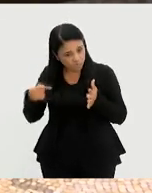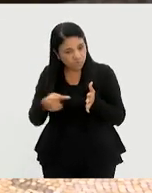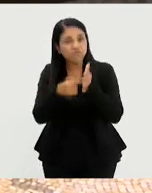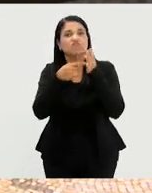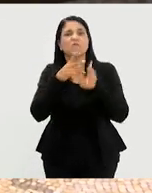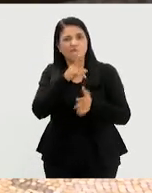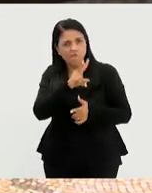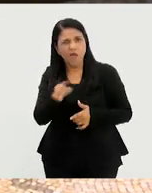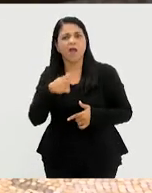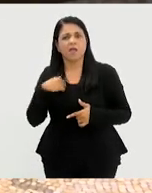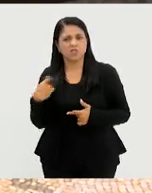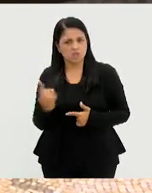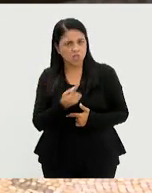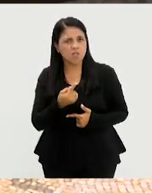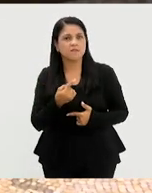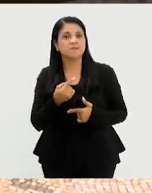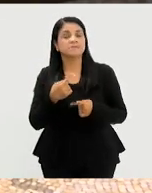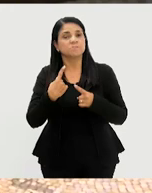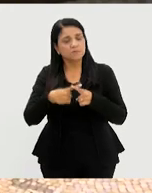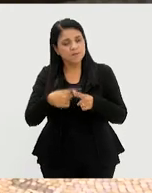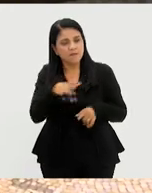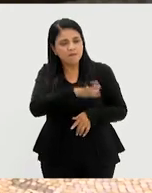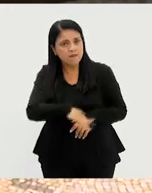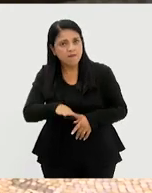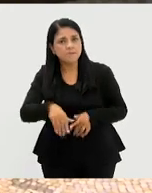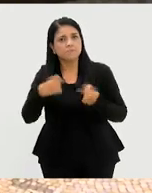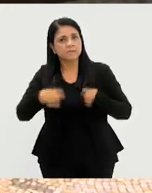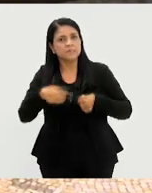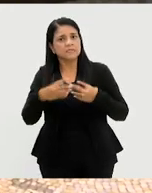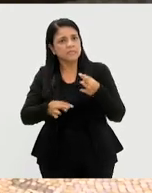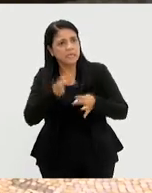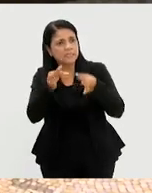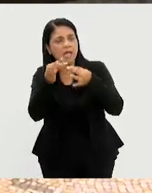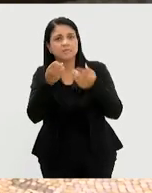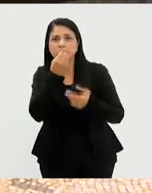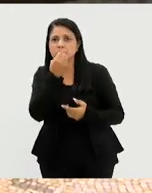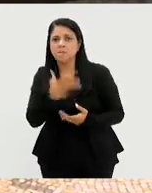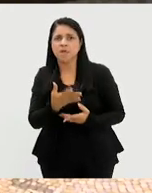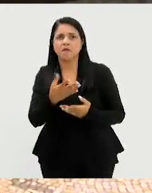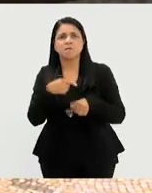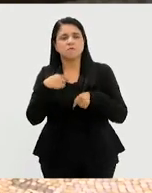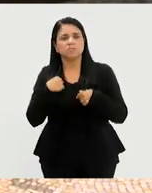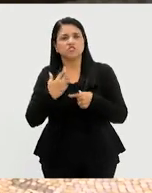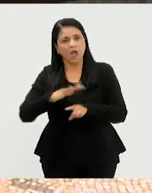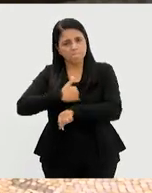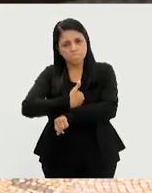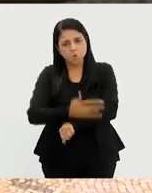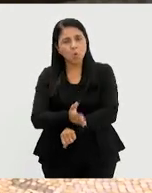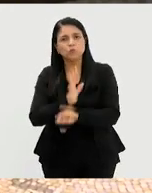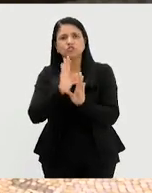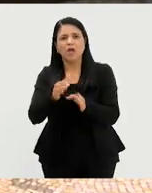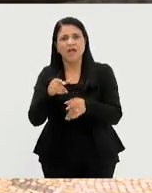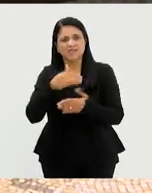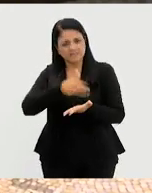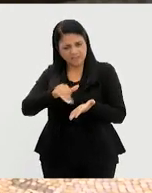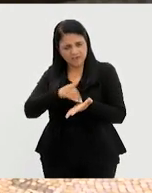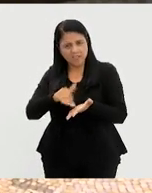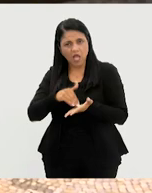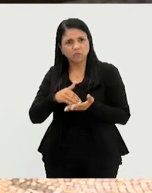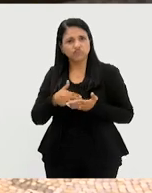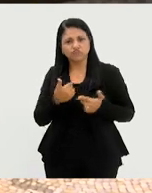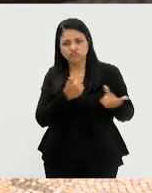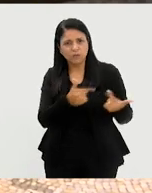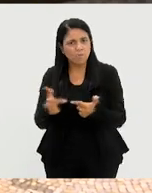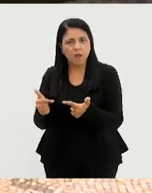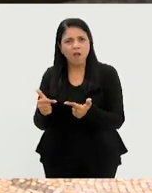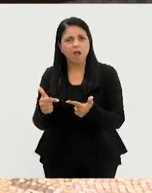base tem que ser respeitada e já passou muito tempo da hora desse secretário incompetente que na hora de tomar dinheiro de